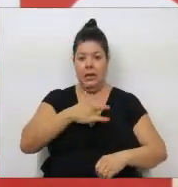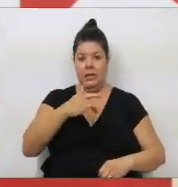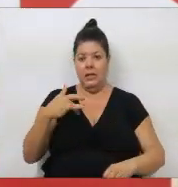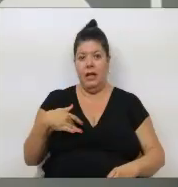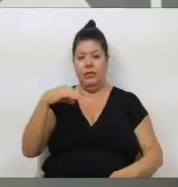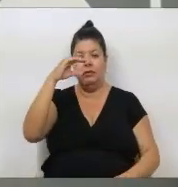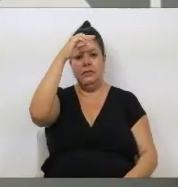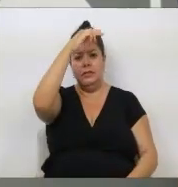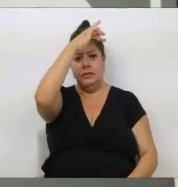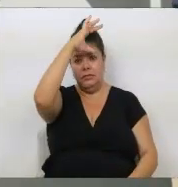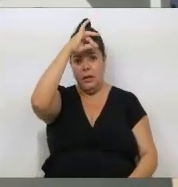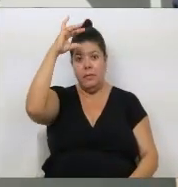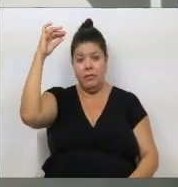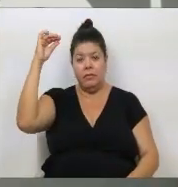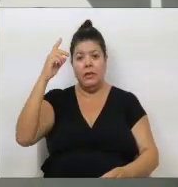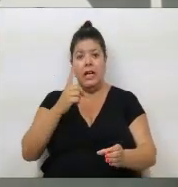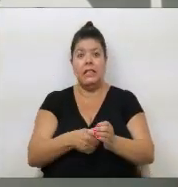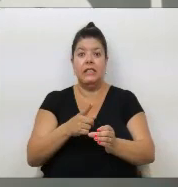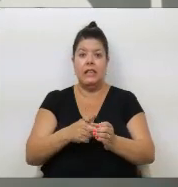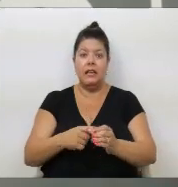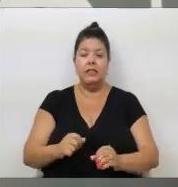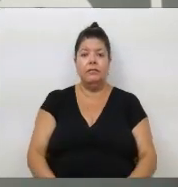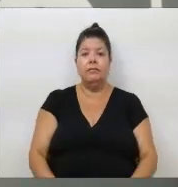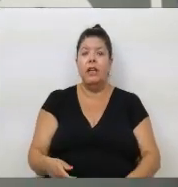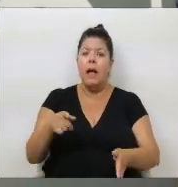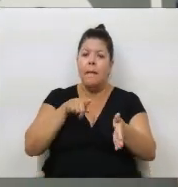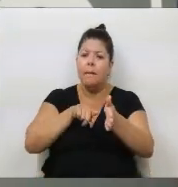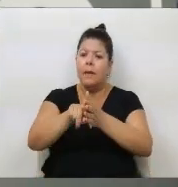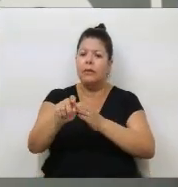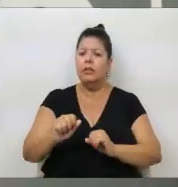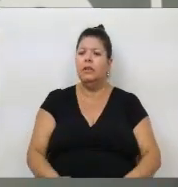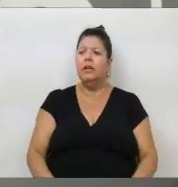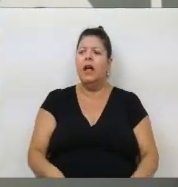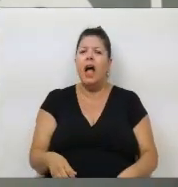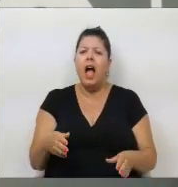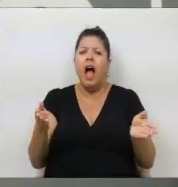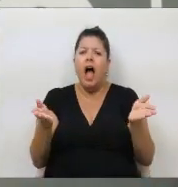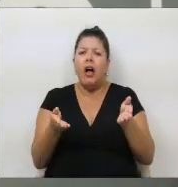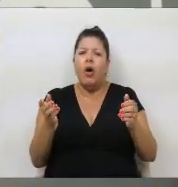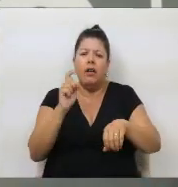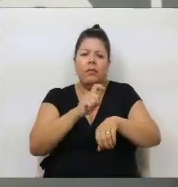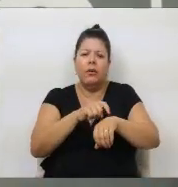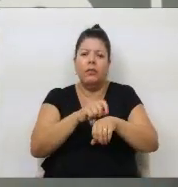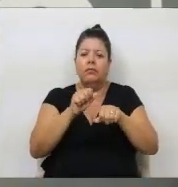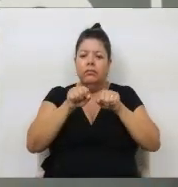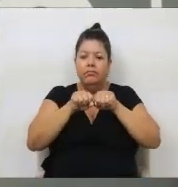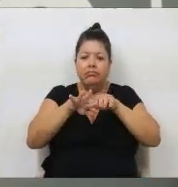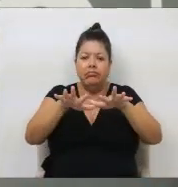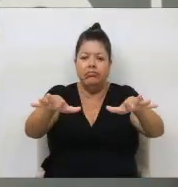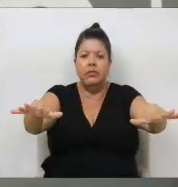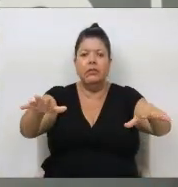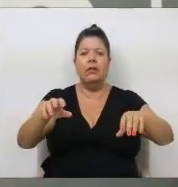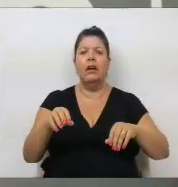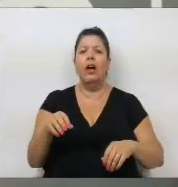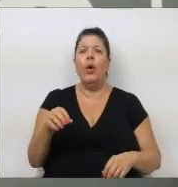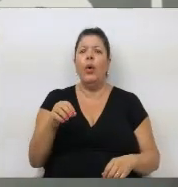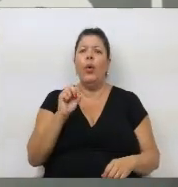município. No caso de uma pandemia como foi essa do coronavírus, a senhora seria favorável ao